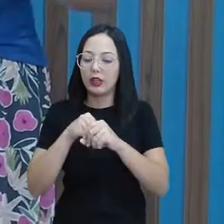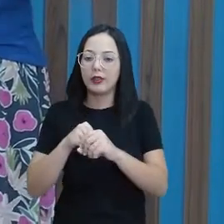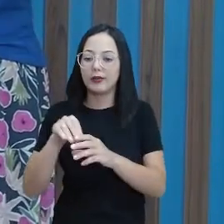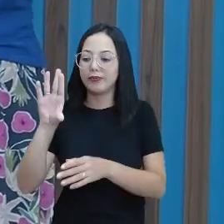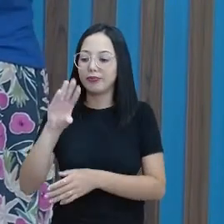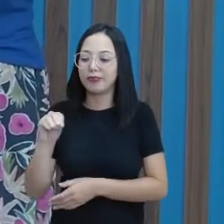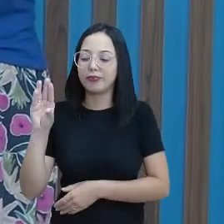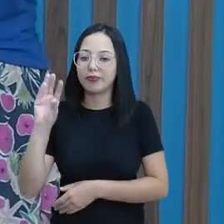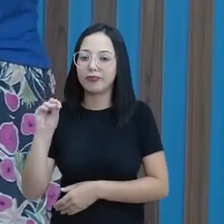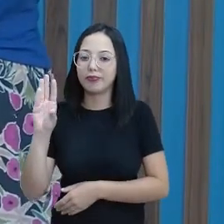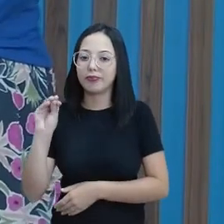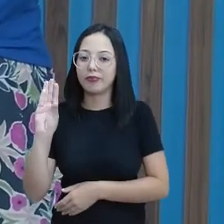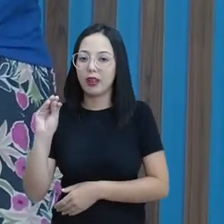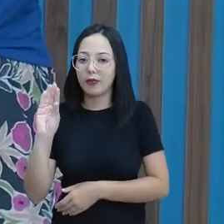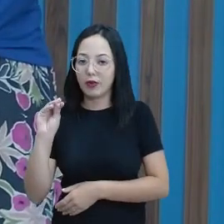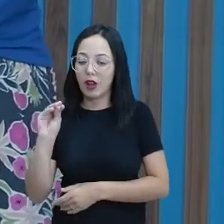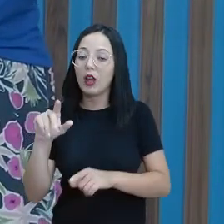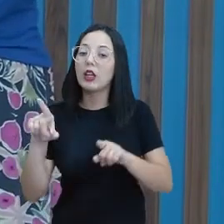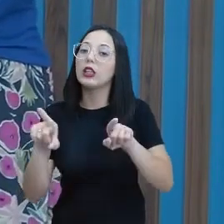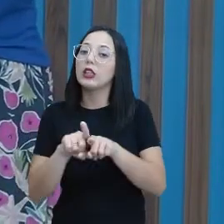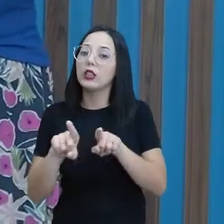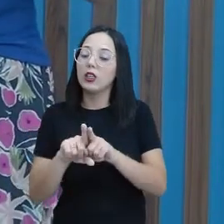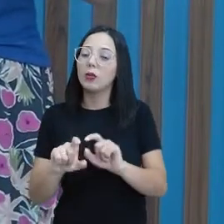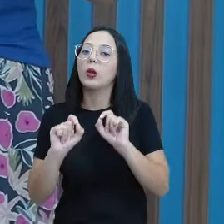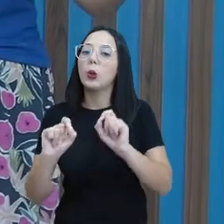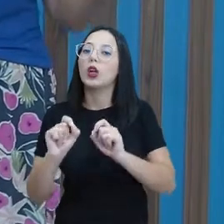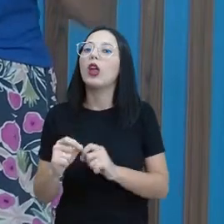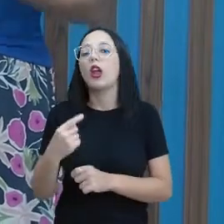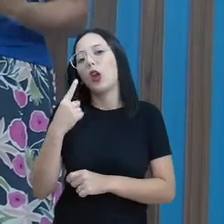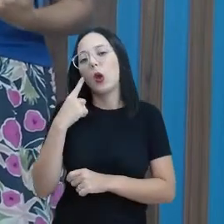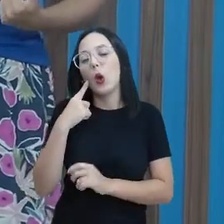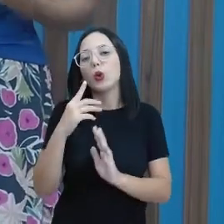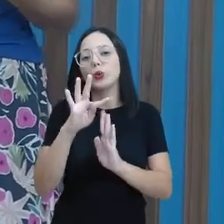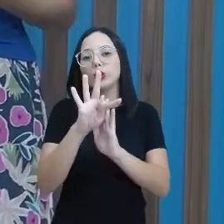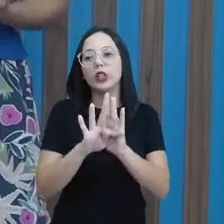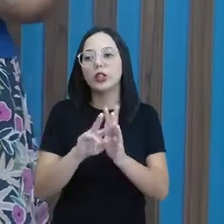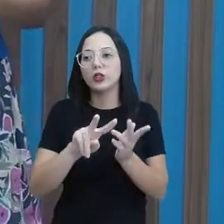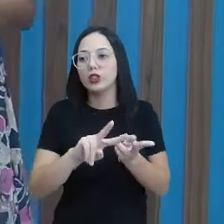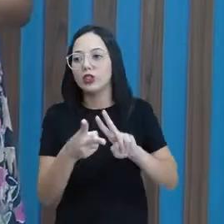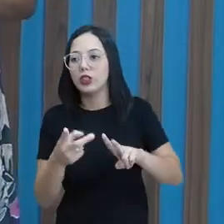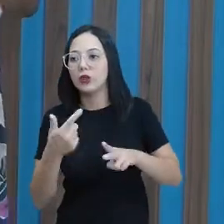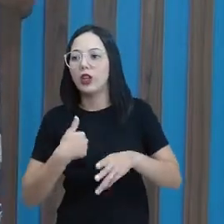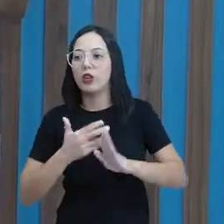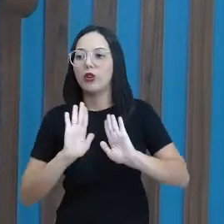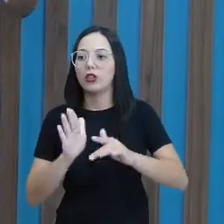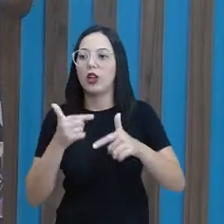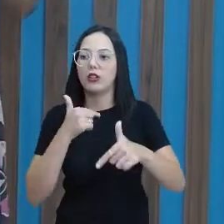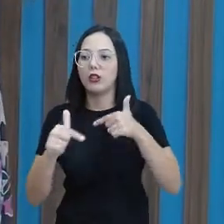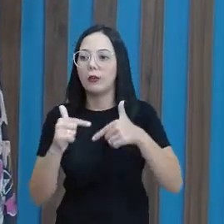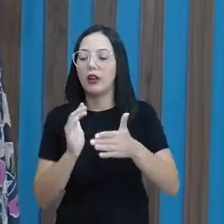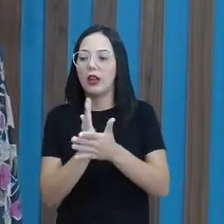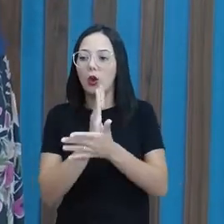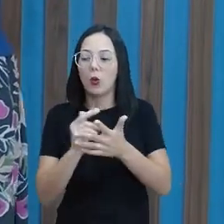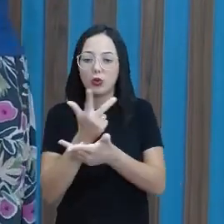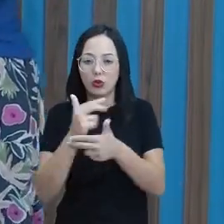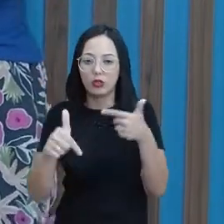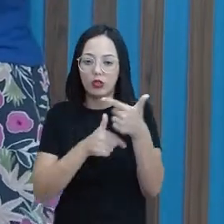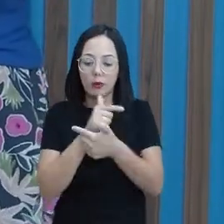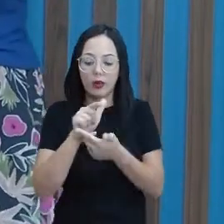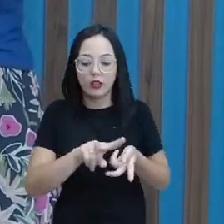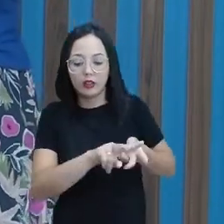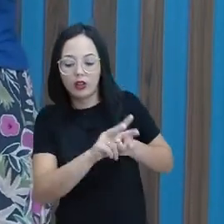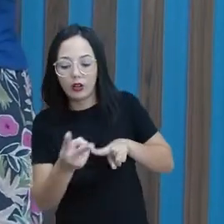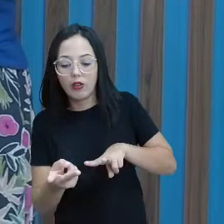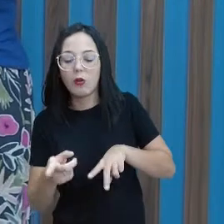fala. E o texto transcrito, eu já trabalhei transcrevendo algumas coisas, e aí